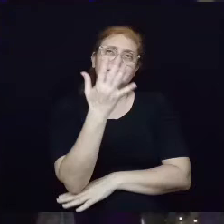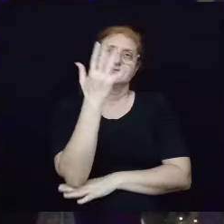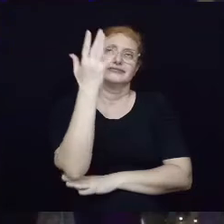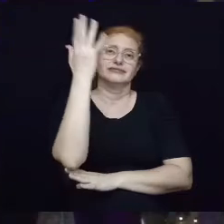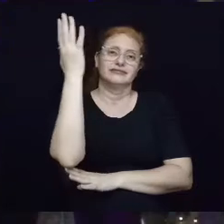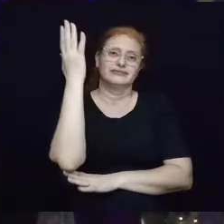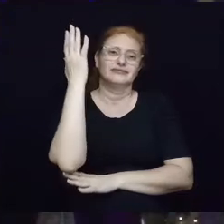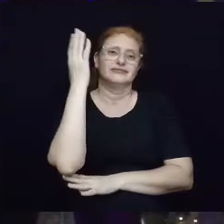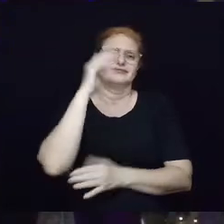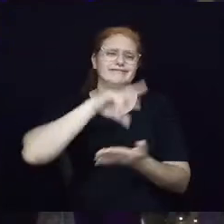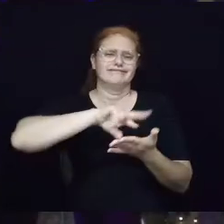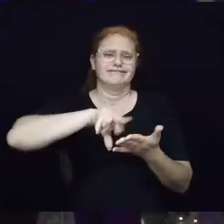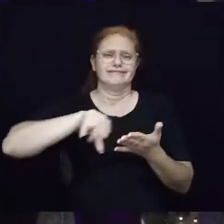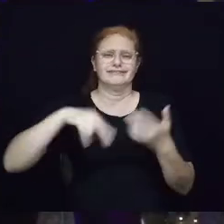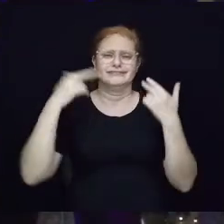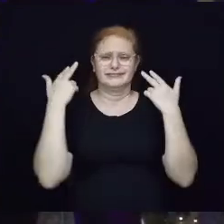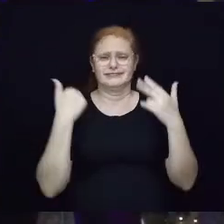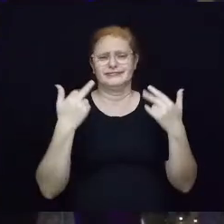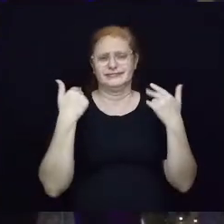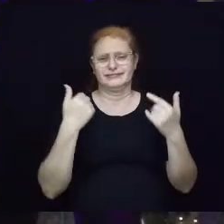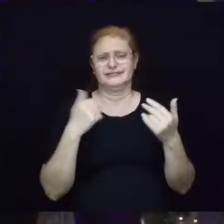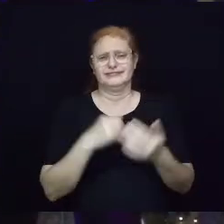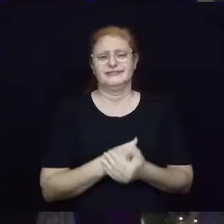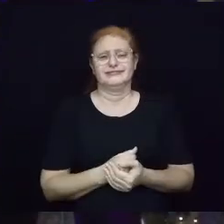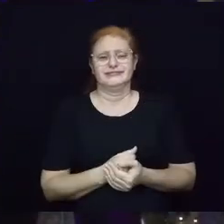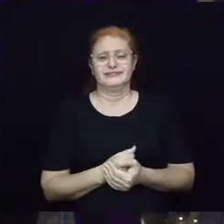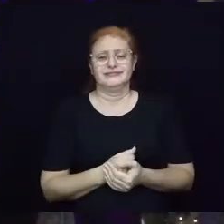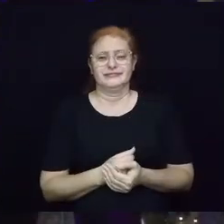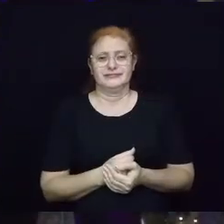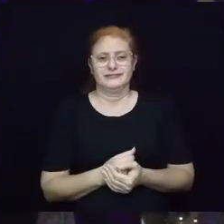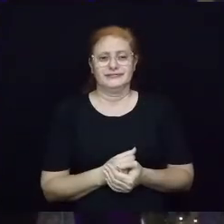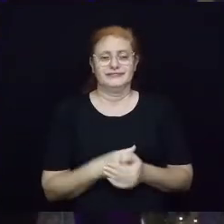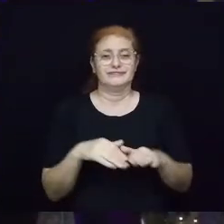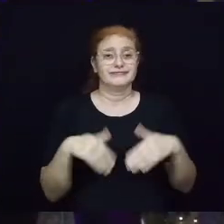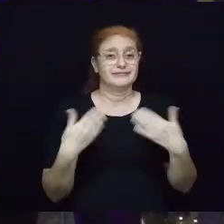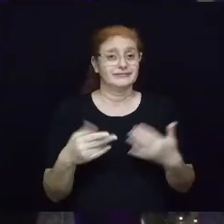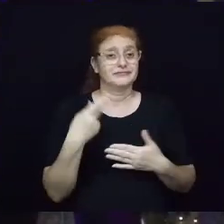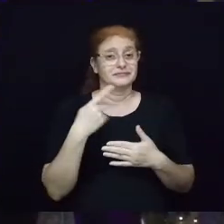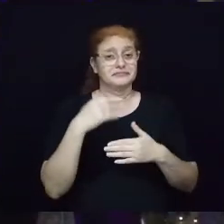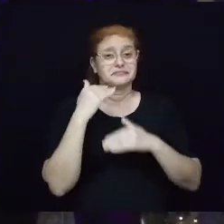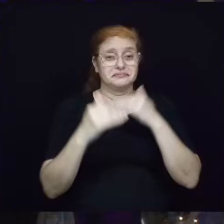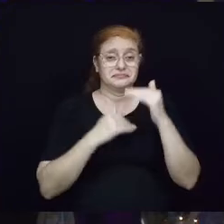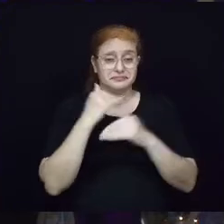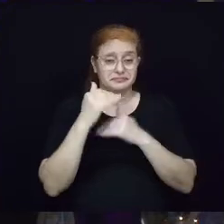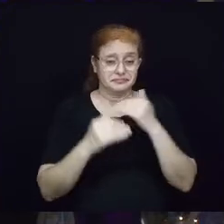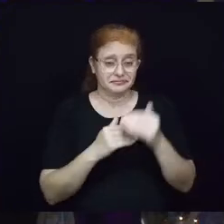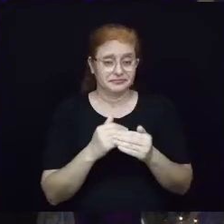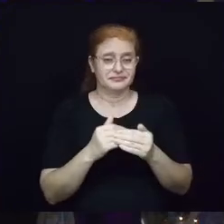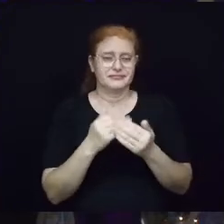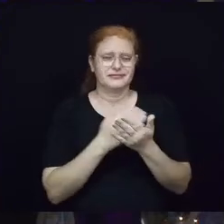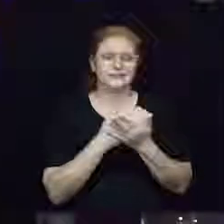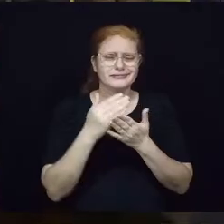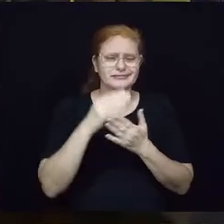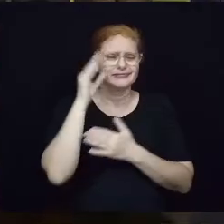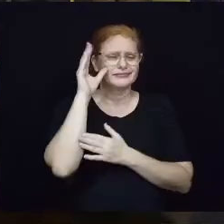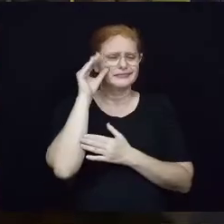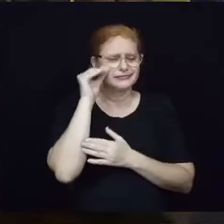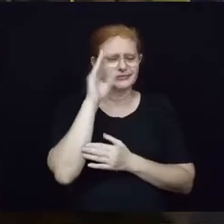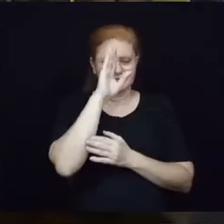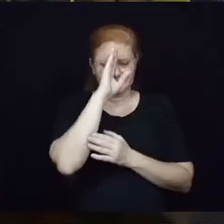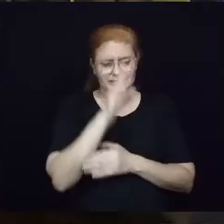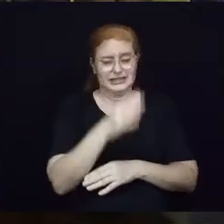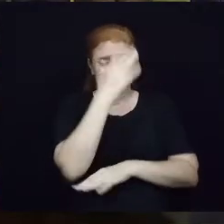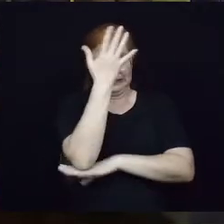conchas. Então, acabei que cheguei nesse... E aí o teu processo partia da observação direta